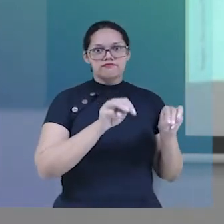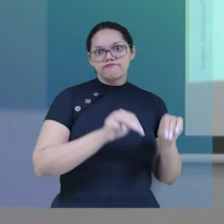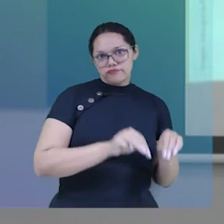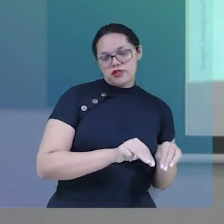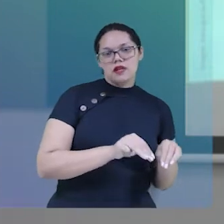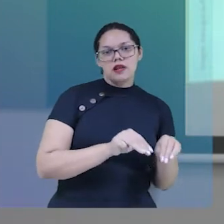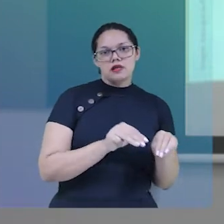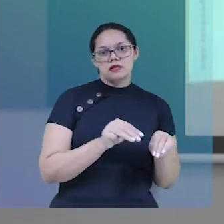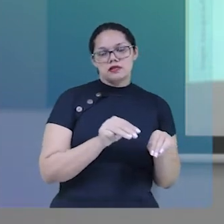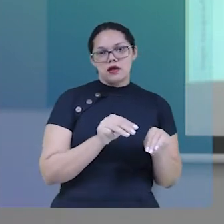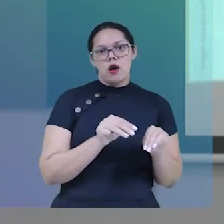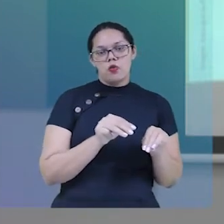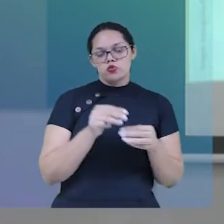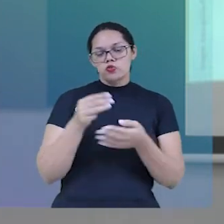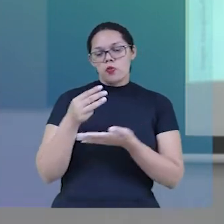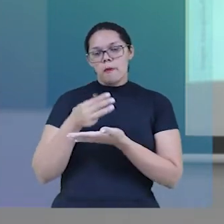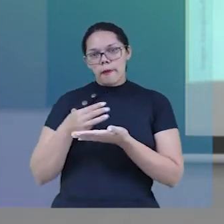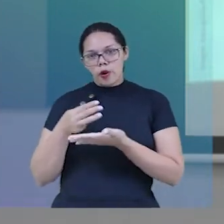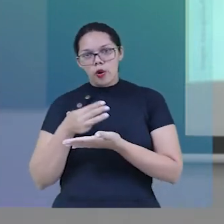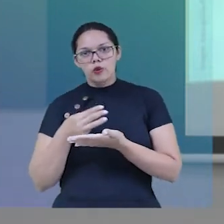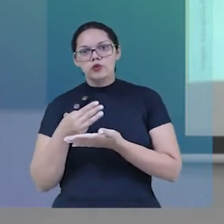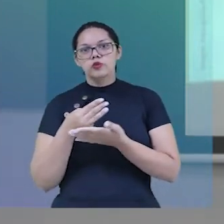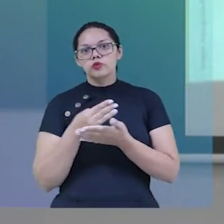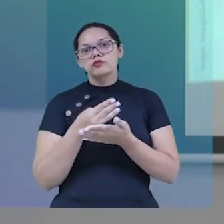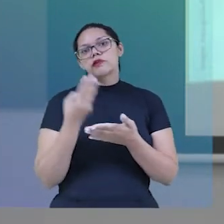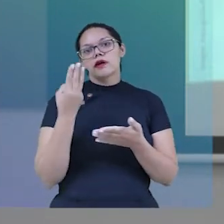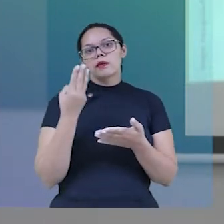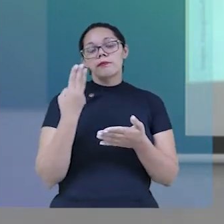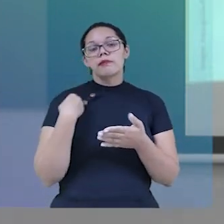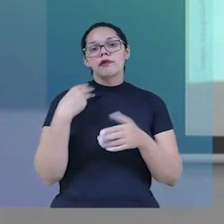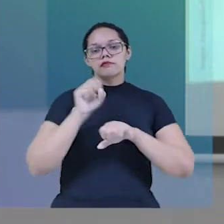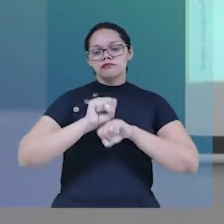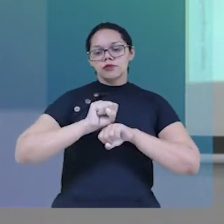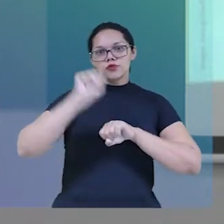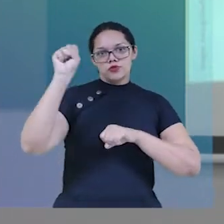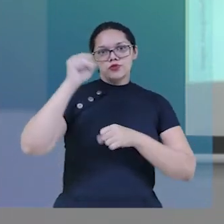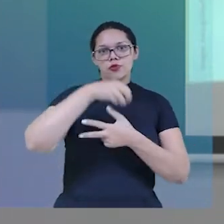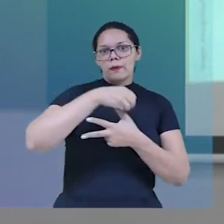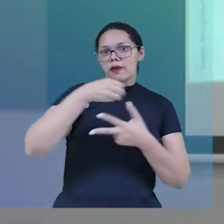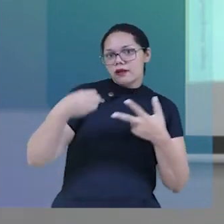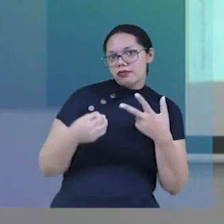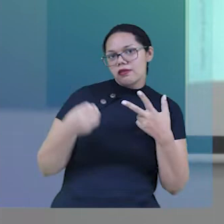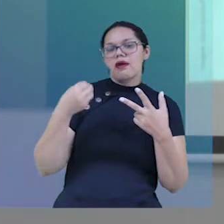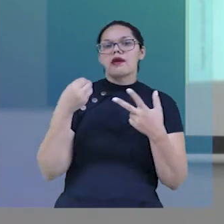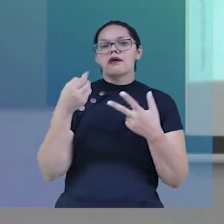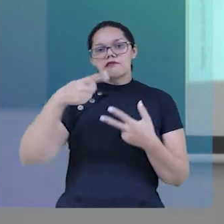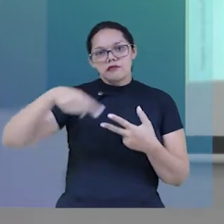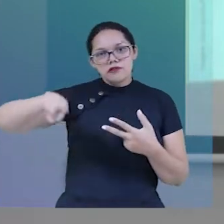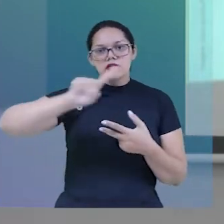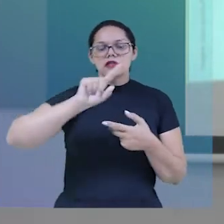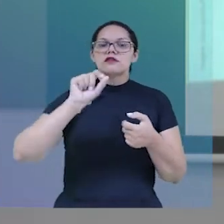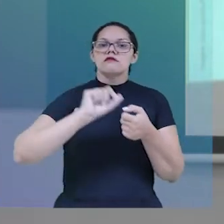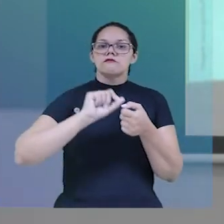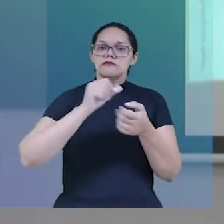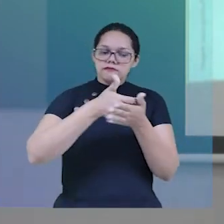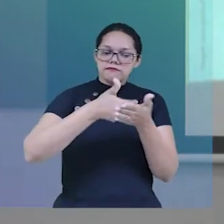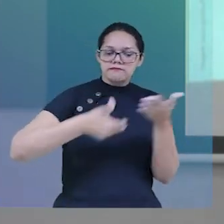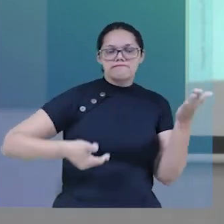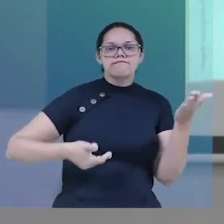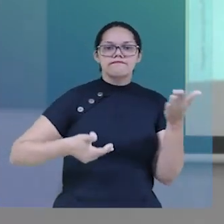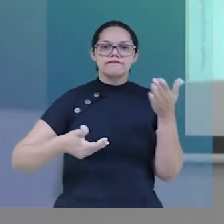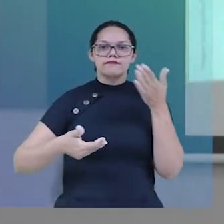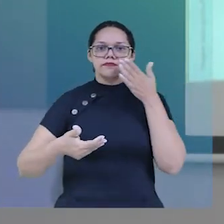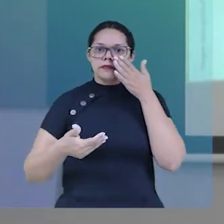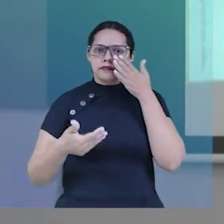último módulo de preparação para vocês que estão aí participando do Super Enem 2022 e